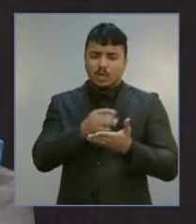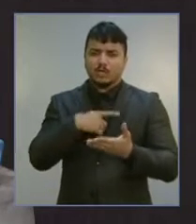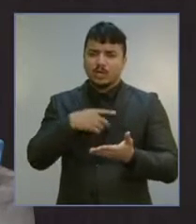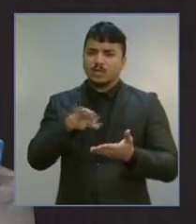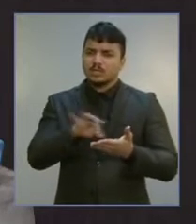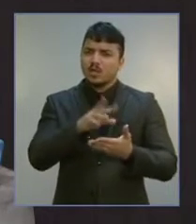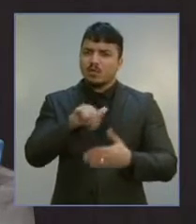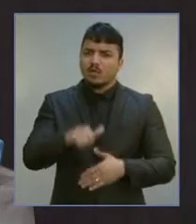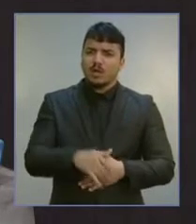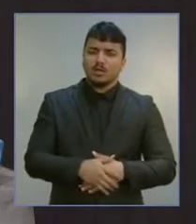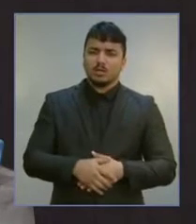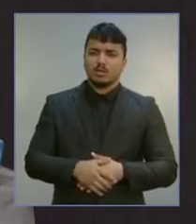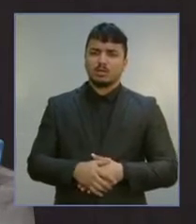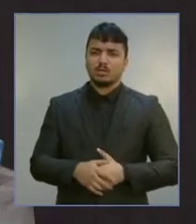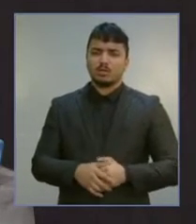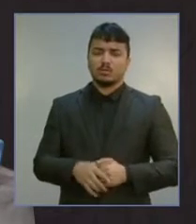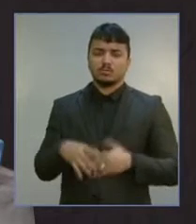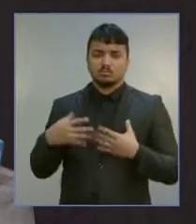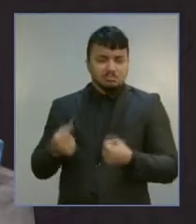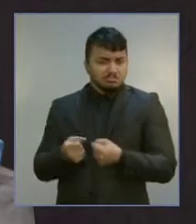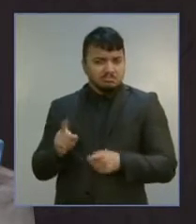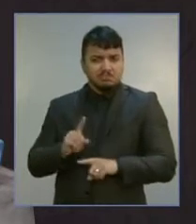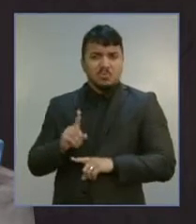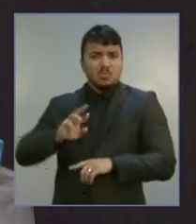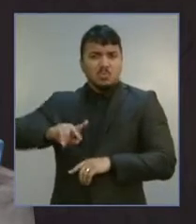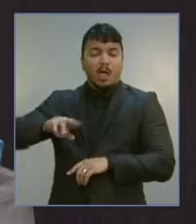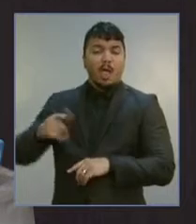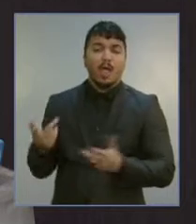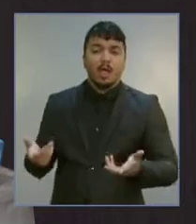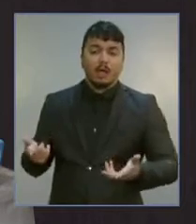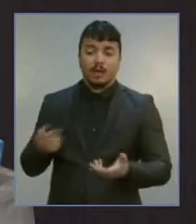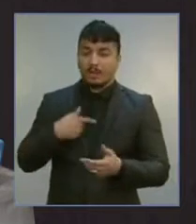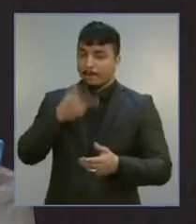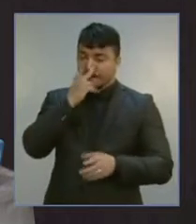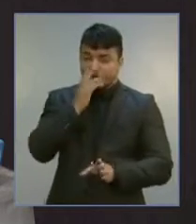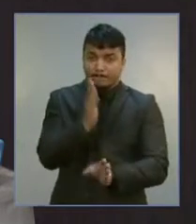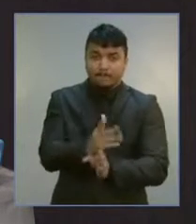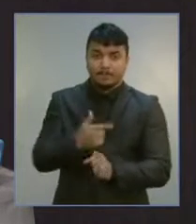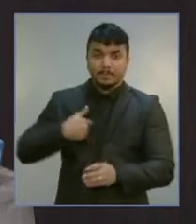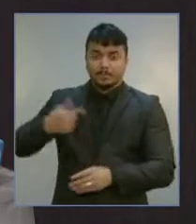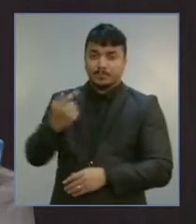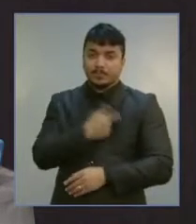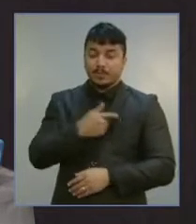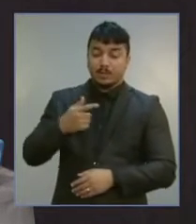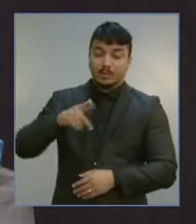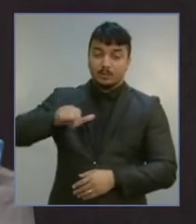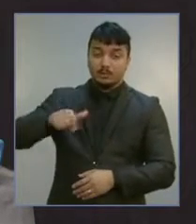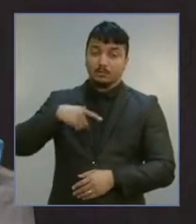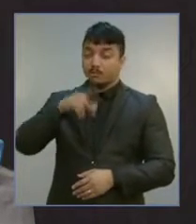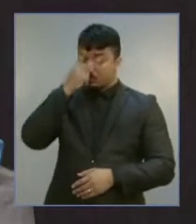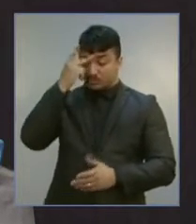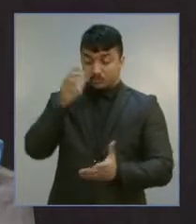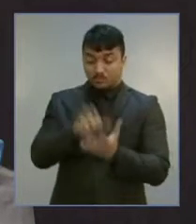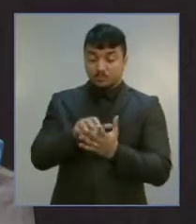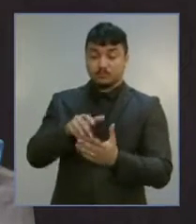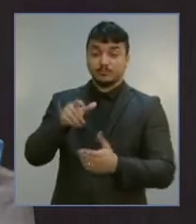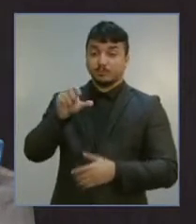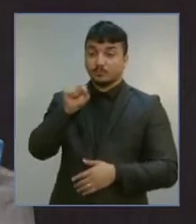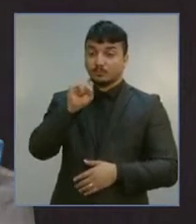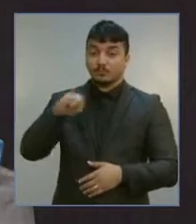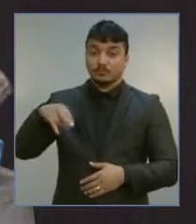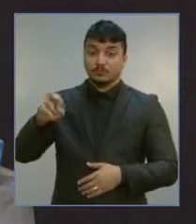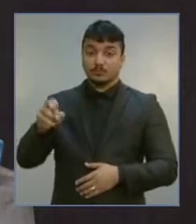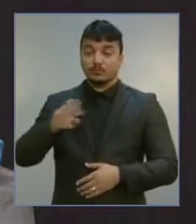não se trata do contrato não será assinado a demanda nossa e dos funcionários do sine de t não é